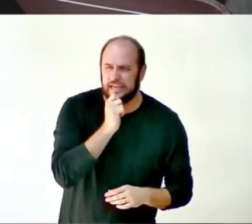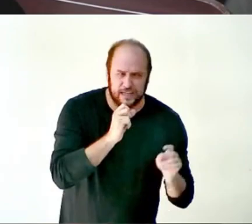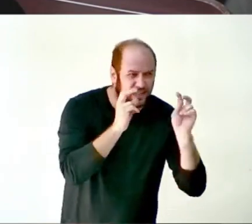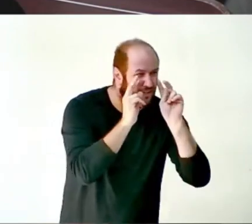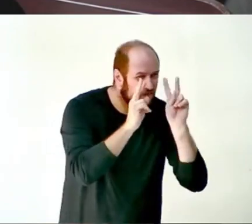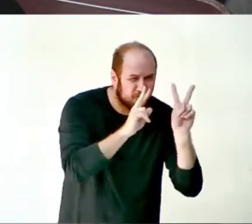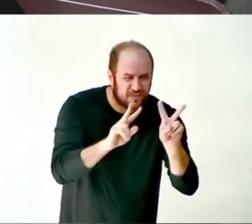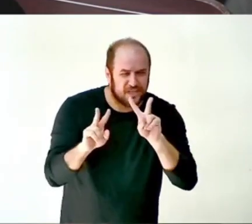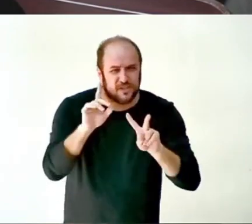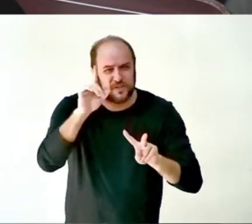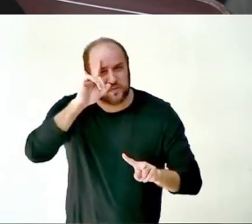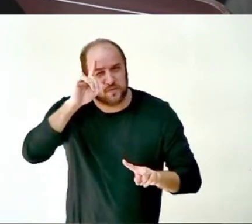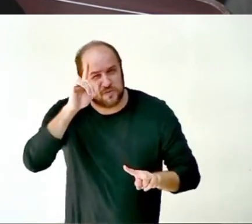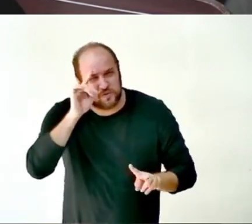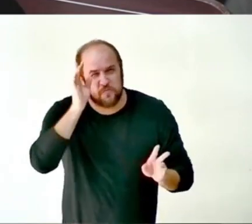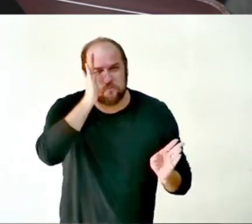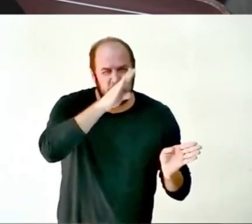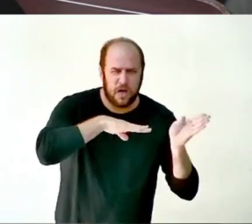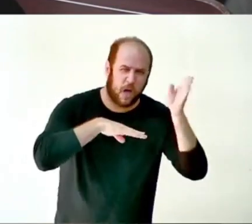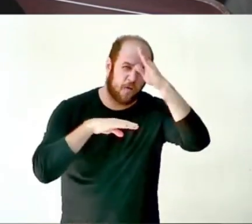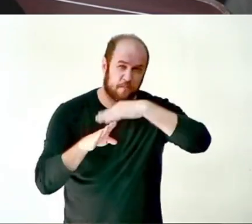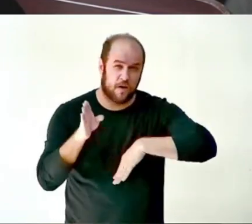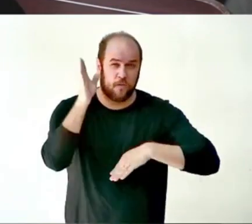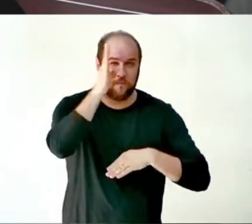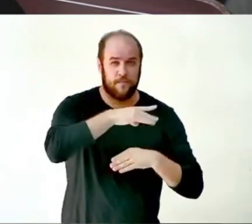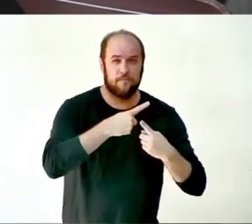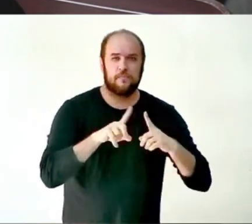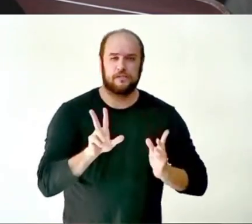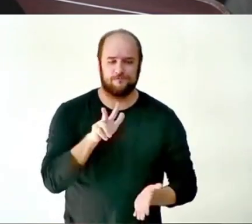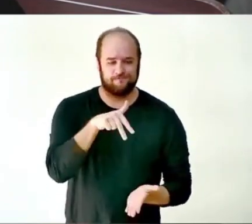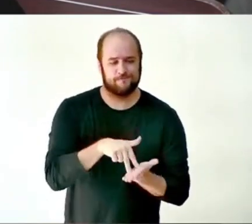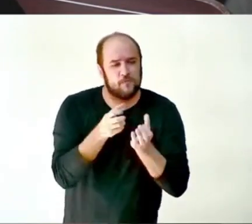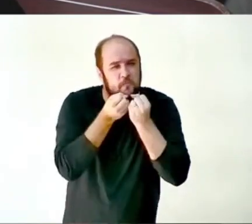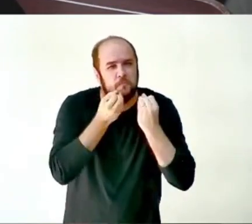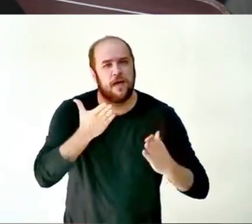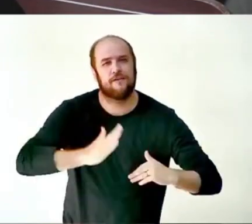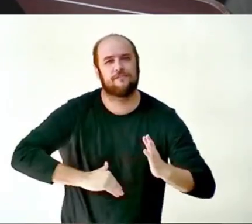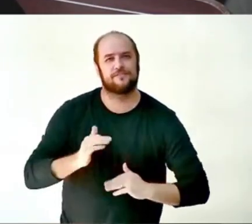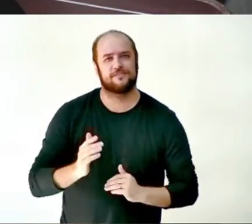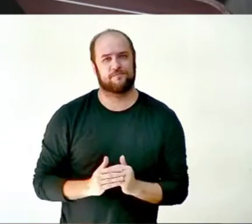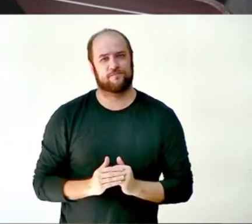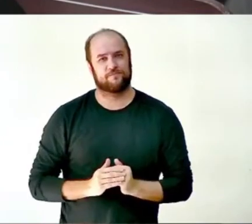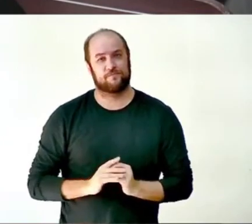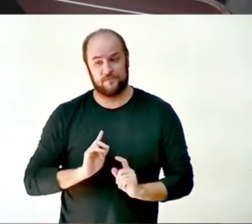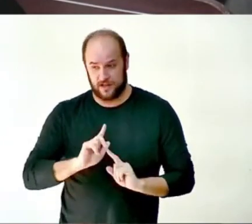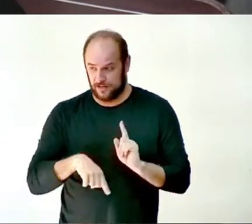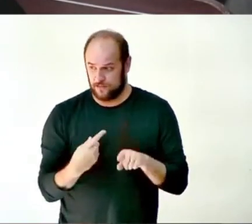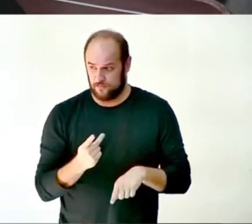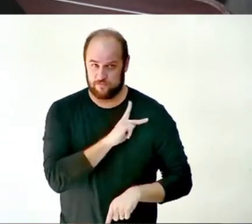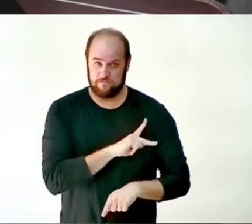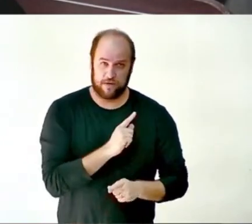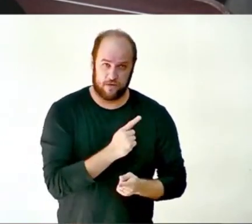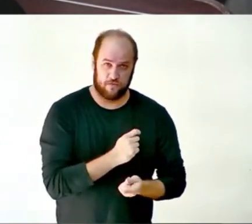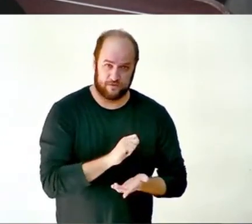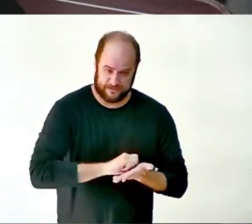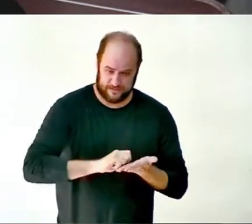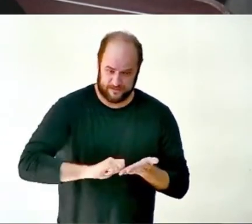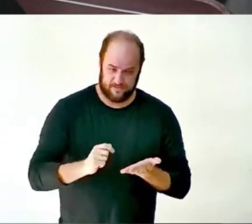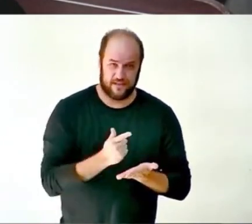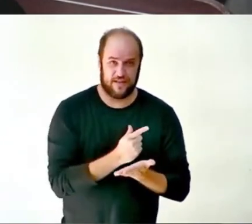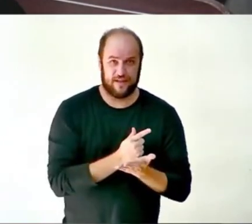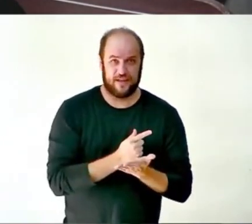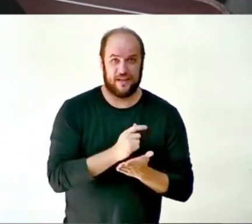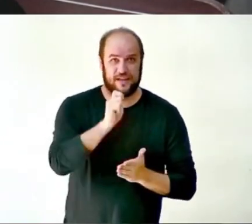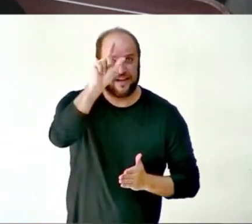ter o seu próprio mal, façam o bem. E ainda Paulo escreve aos Gálatas dando um pequeno detalhe: façais o